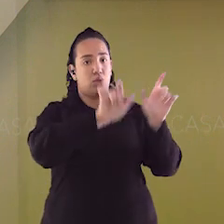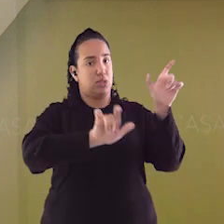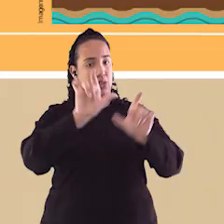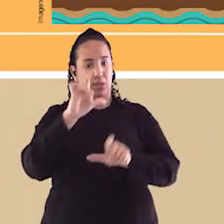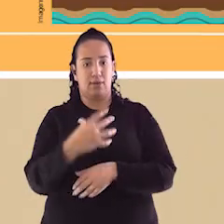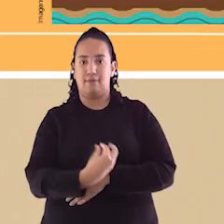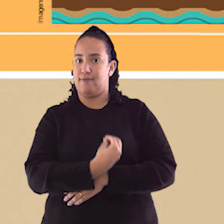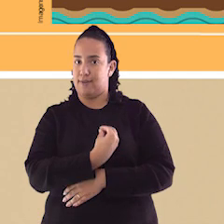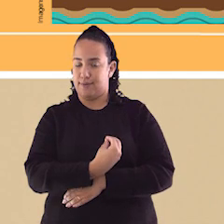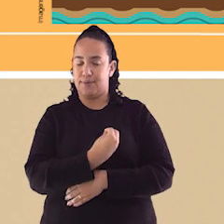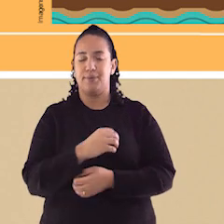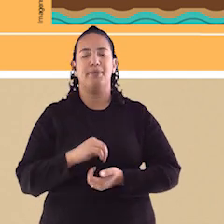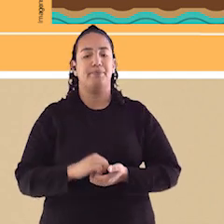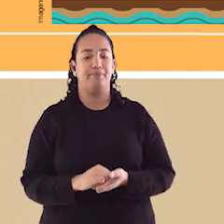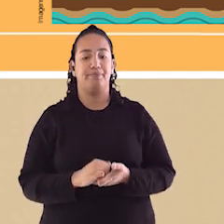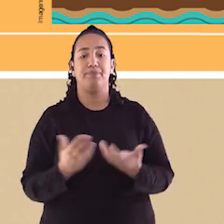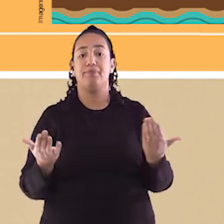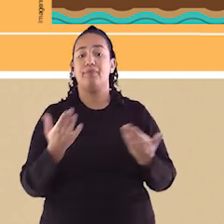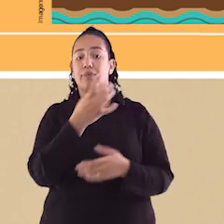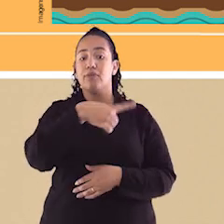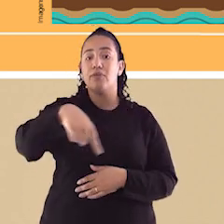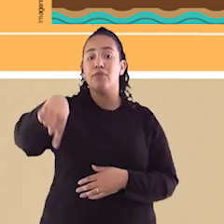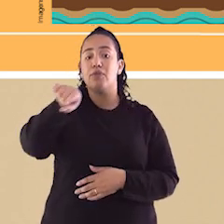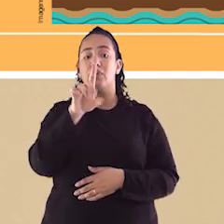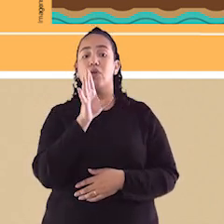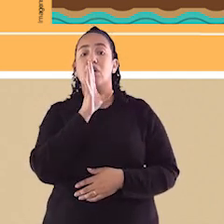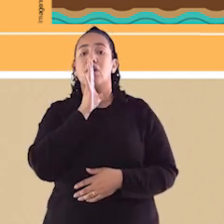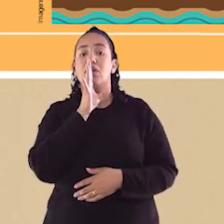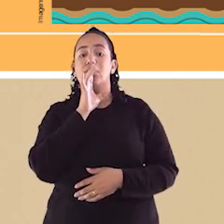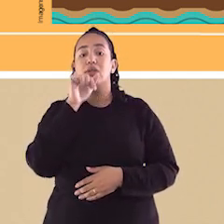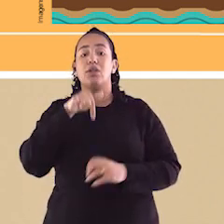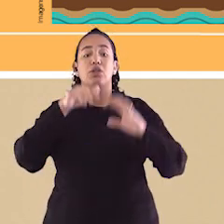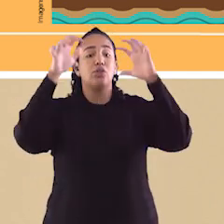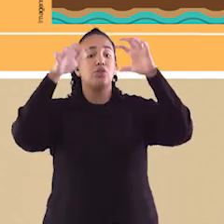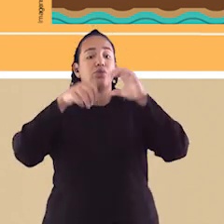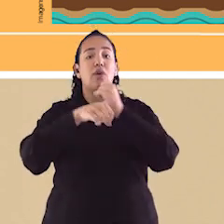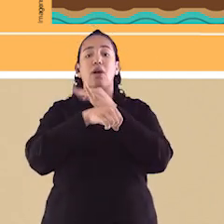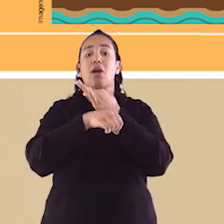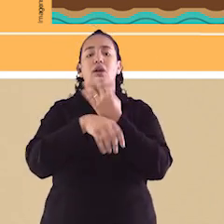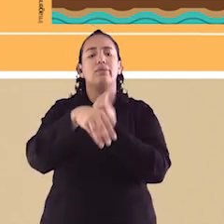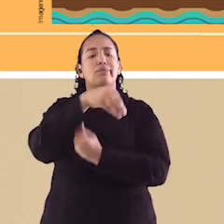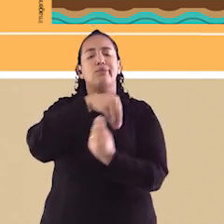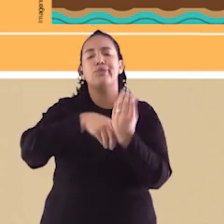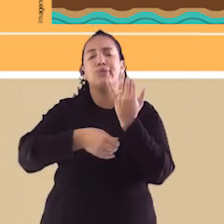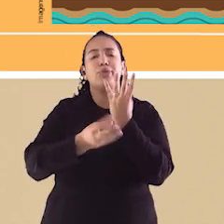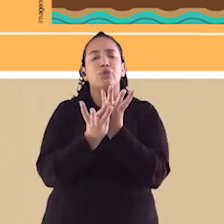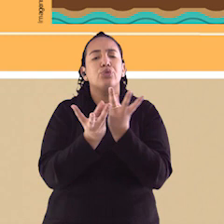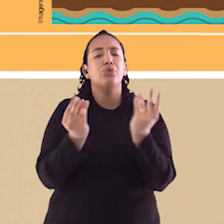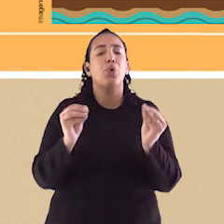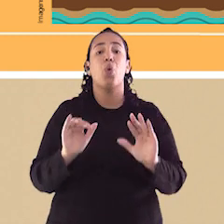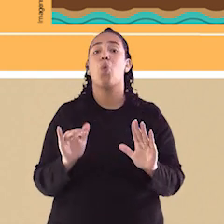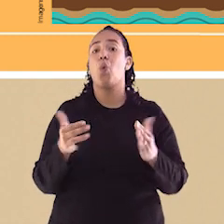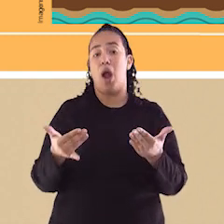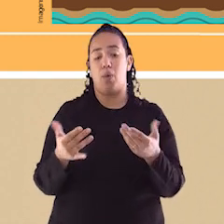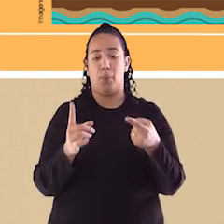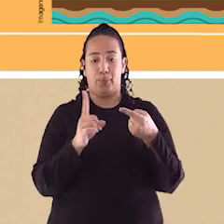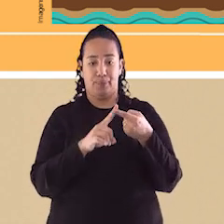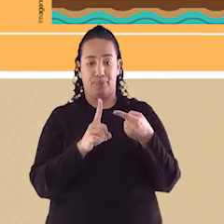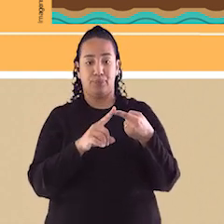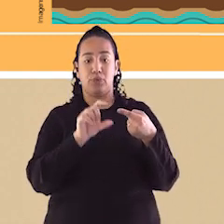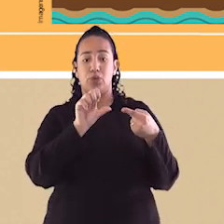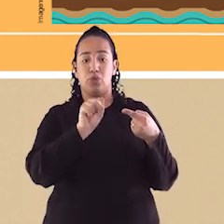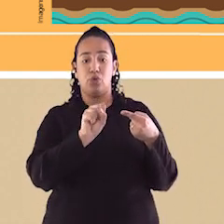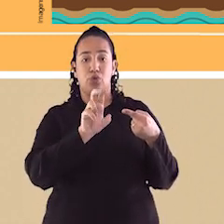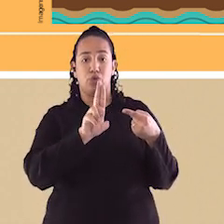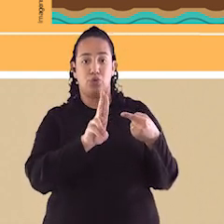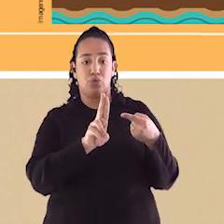vivos. Vamos agora conhecer a composição da chuva ácida. Bom, ela é composta principalmente pelos